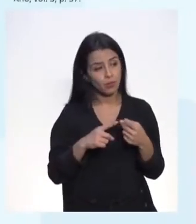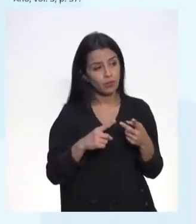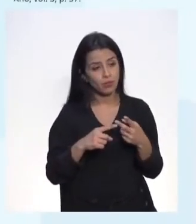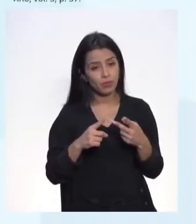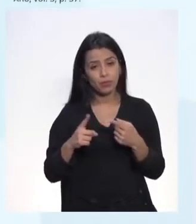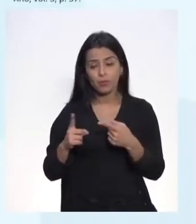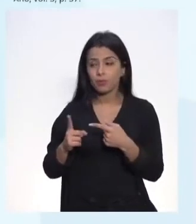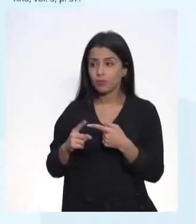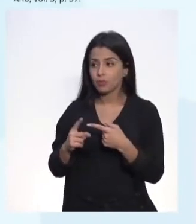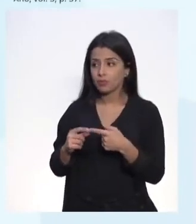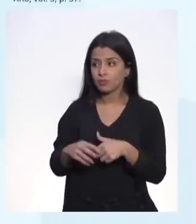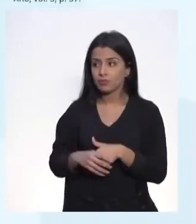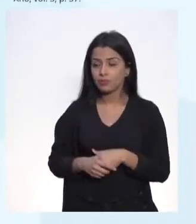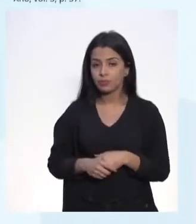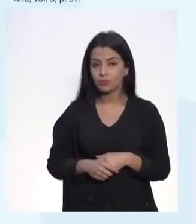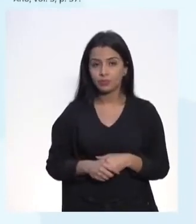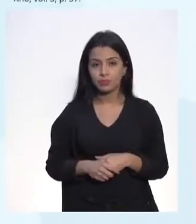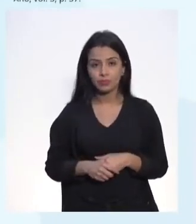2. colocou aí. Deixa eu ver aqui.